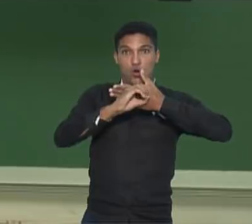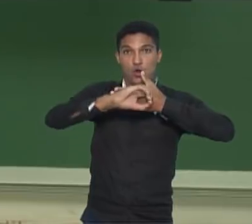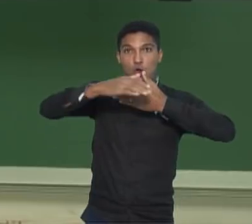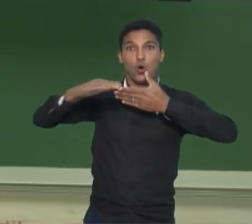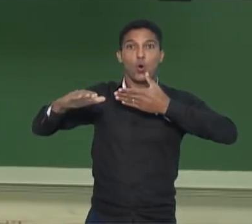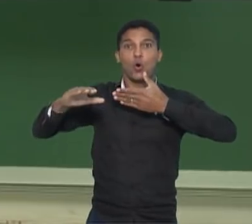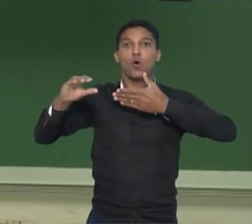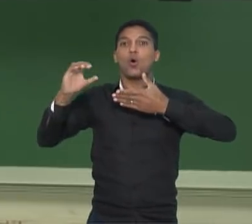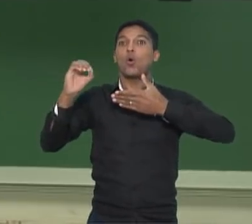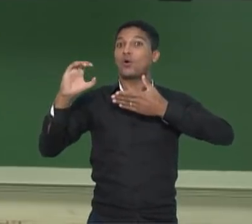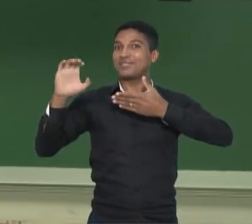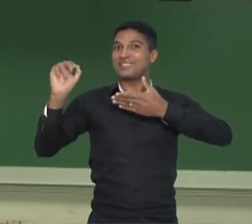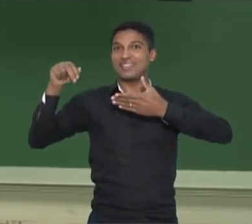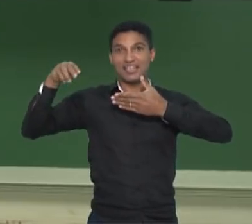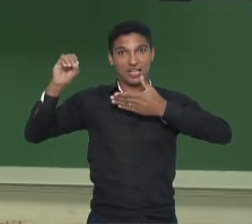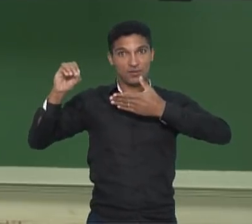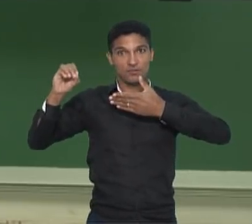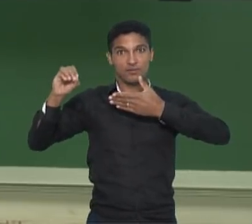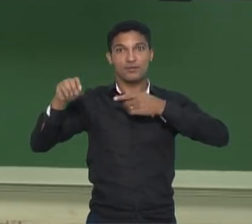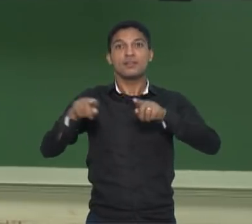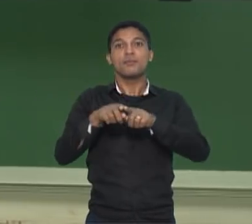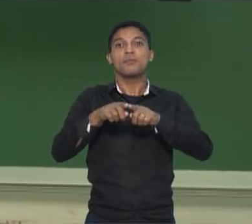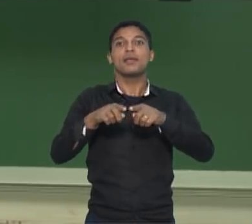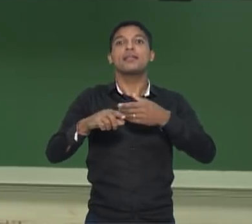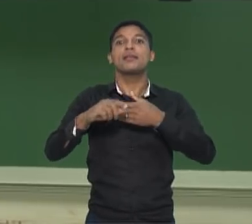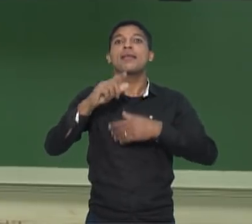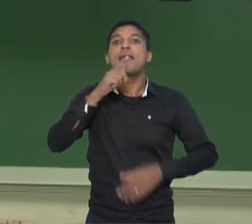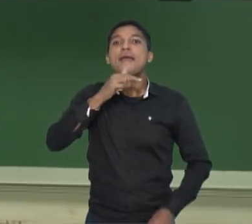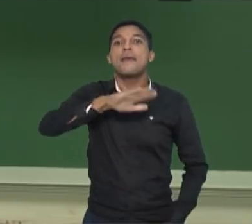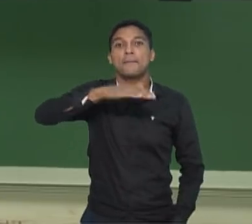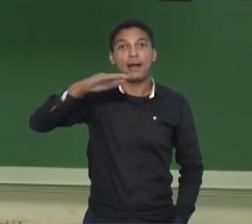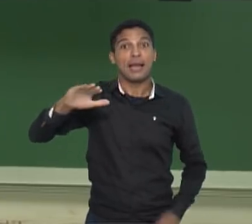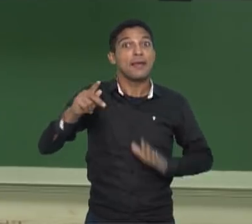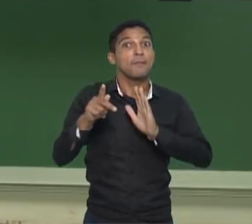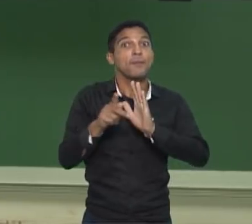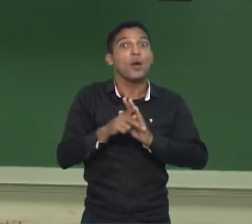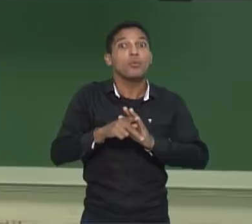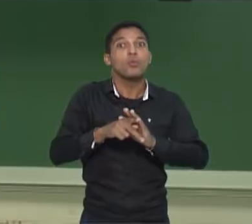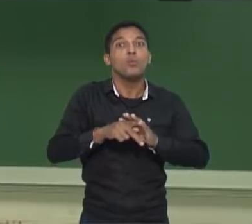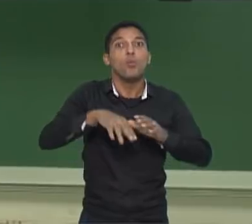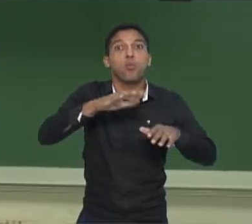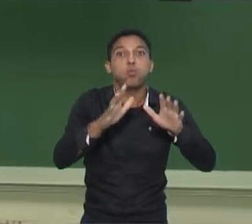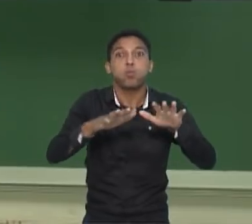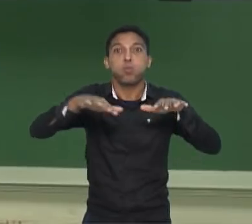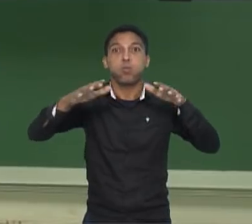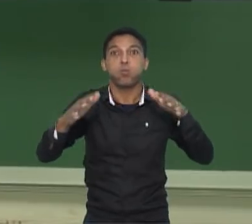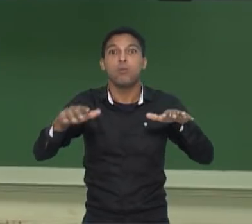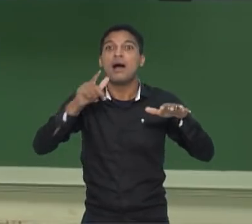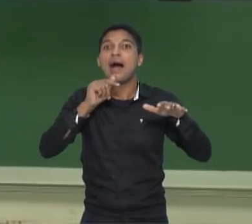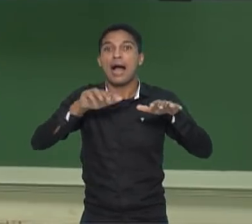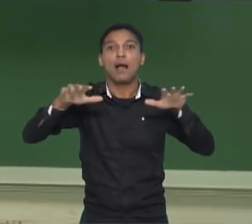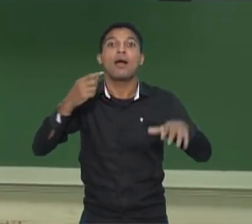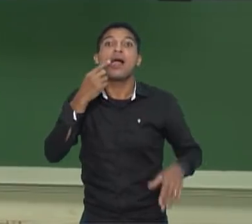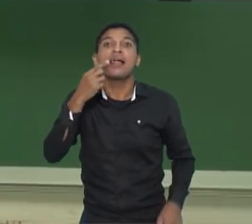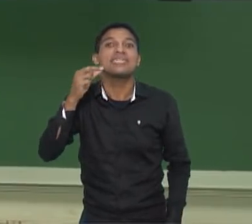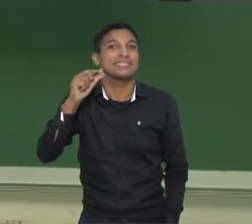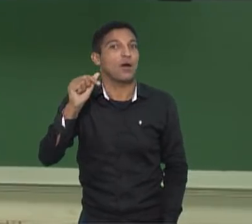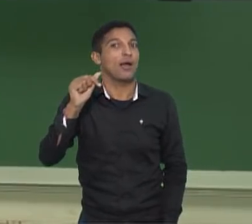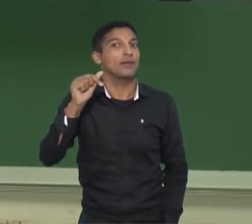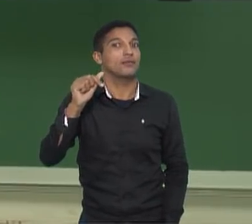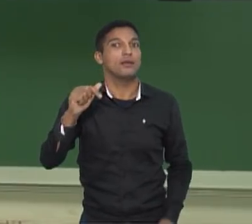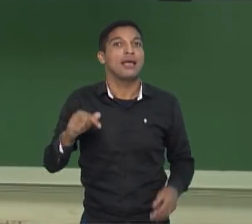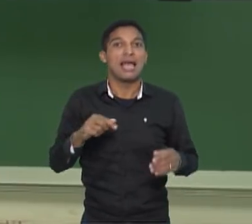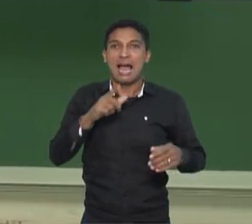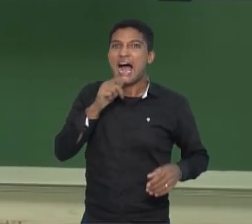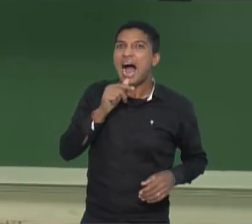água salgada. Ou seja, tem maior concentração de sal. Então, se você